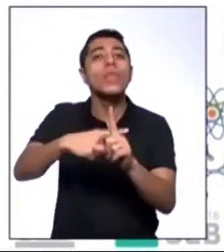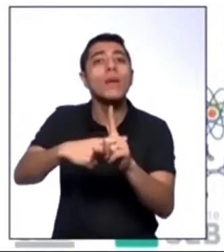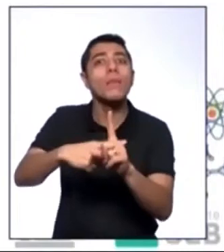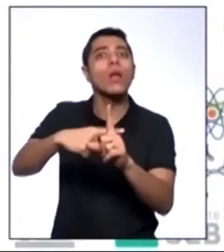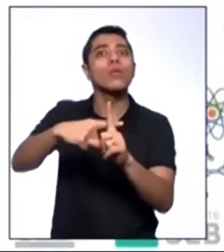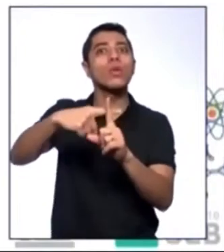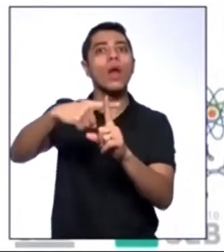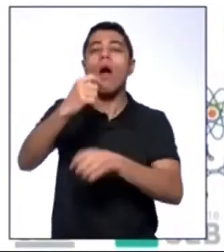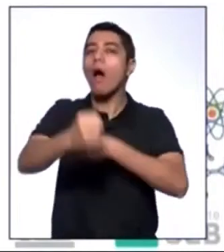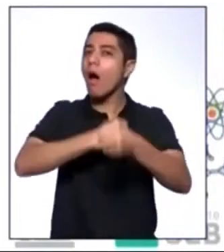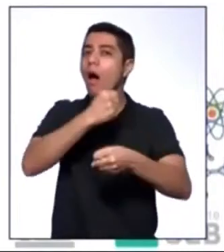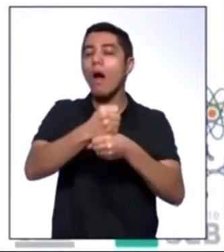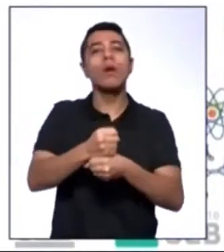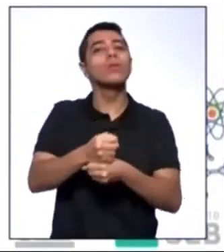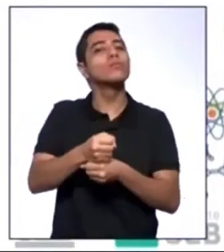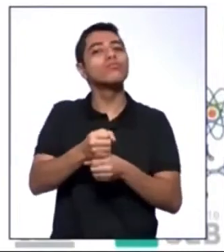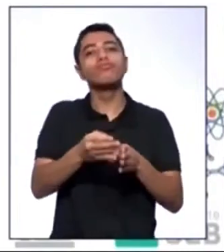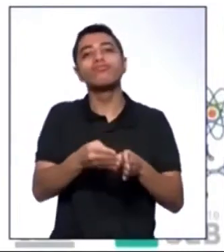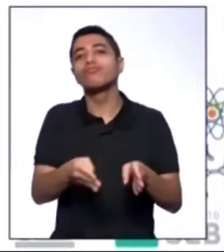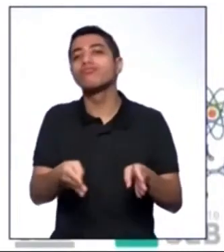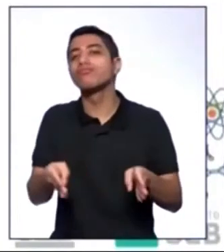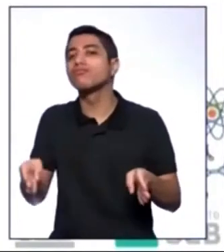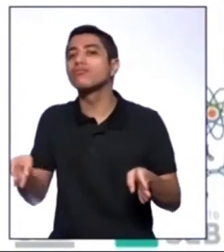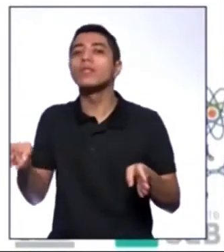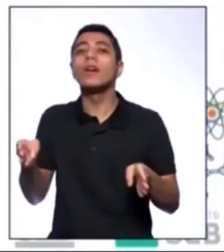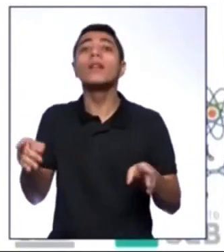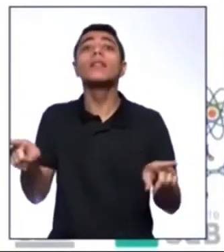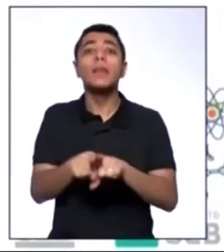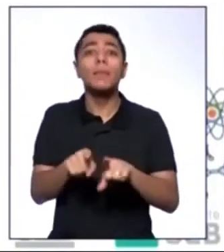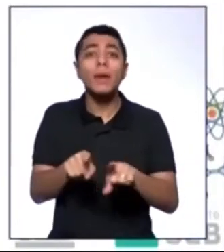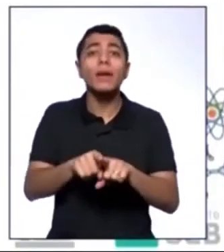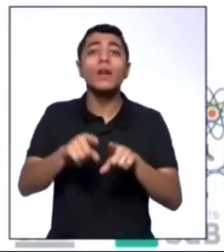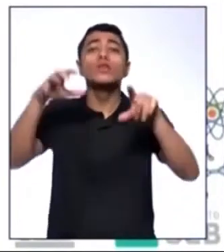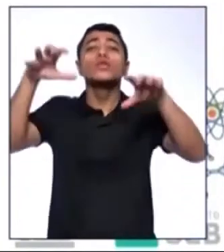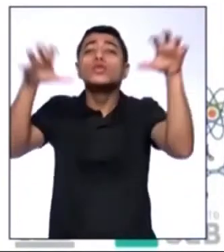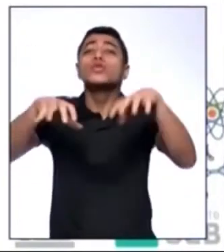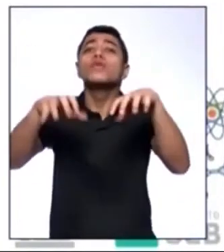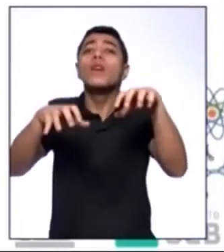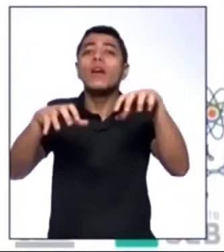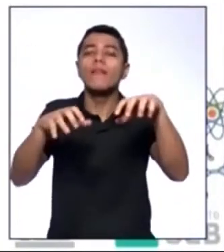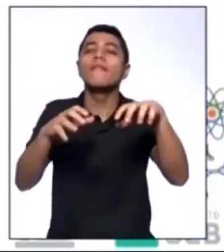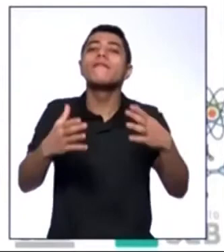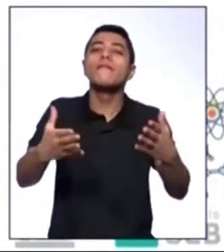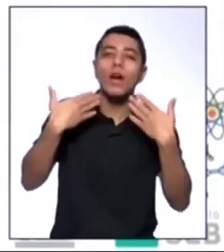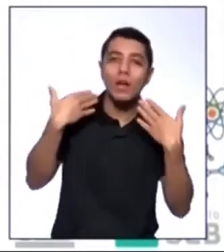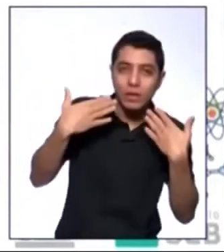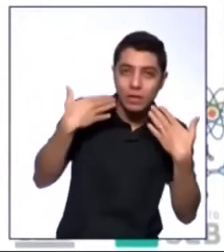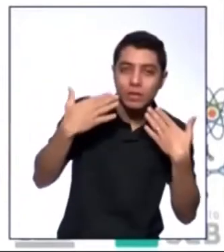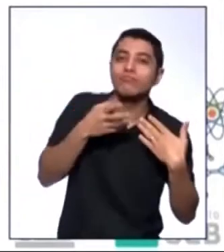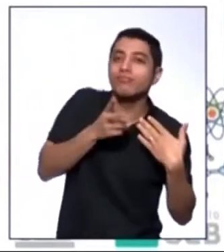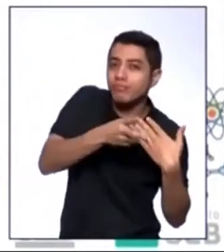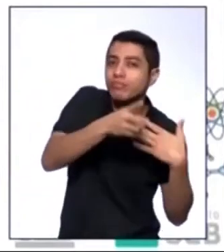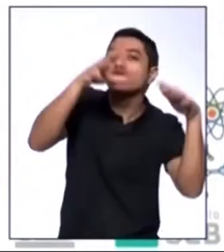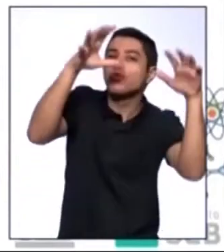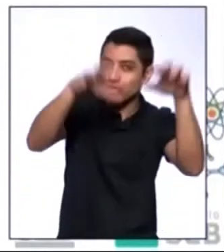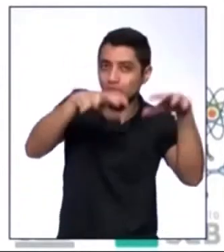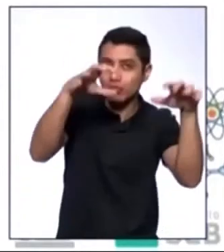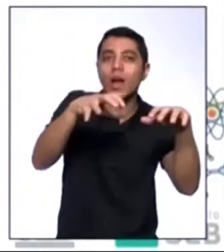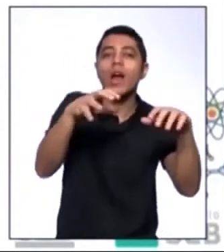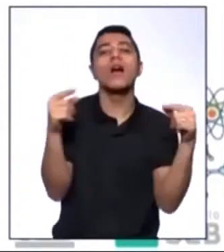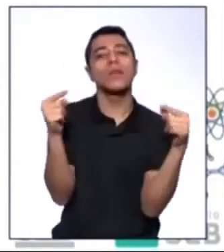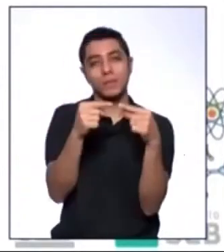estão concentradas no verão. Essa é a nossa resposta correta, galera. Então, lembrando, a leitura